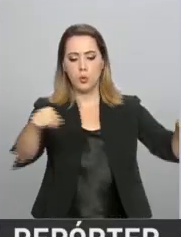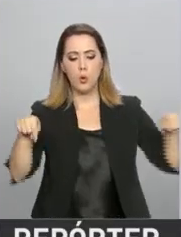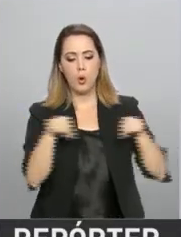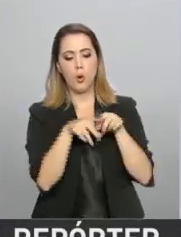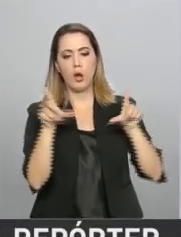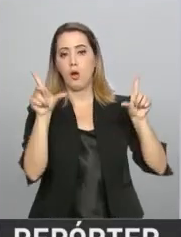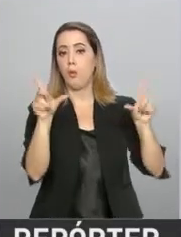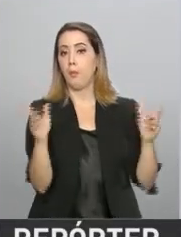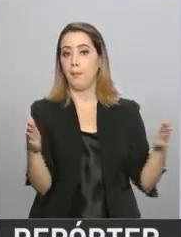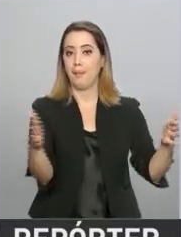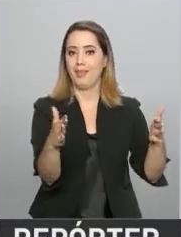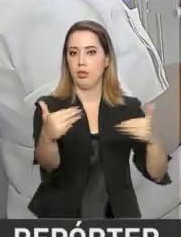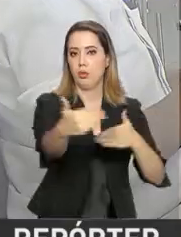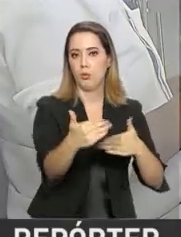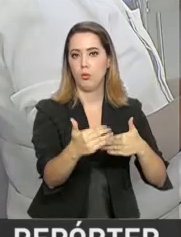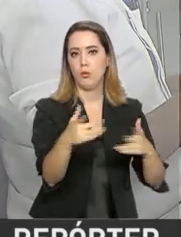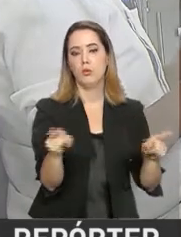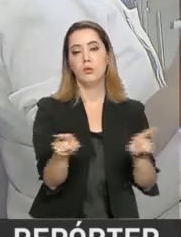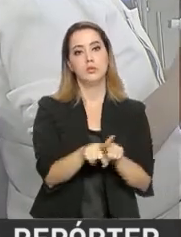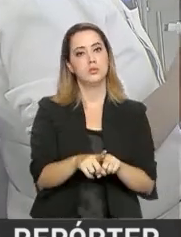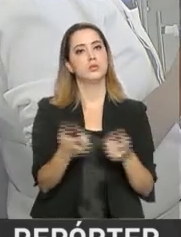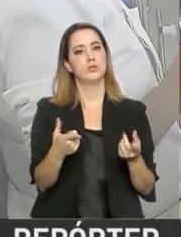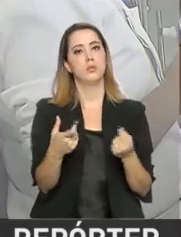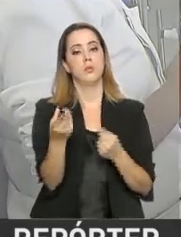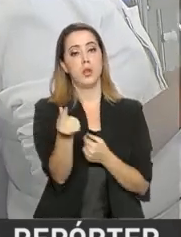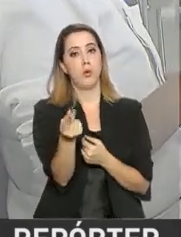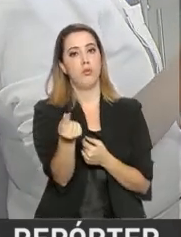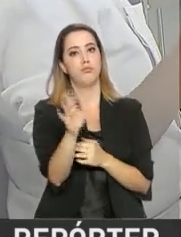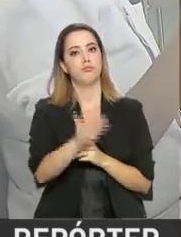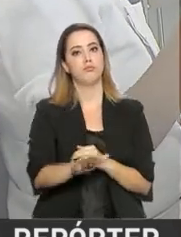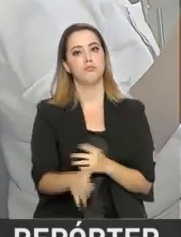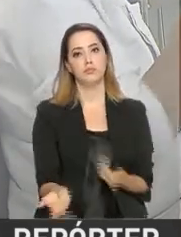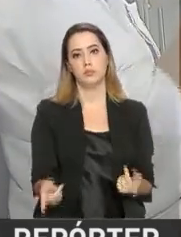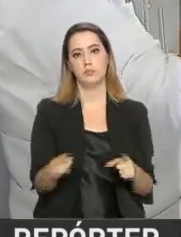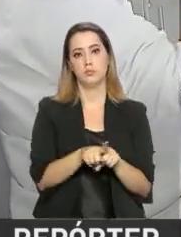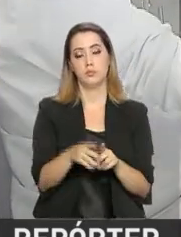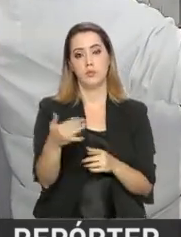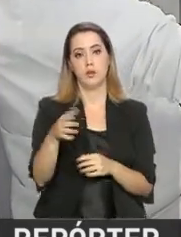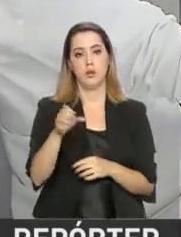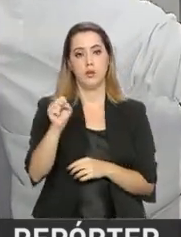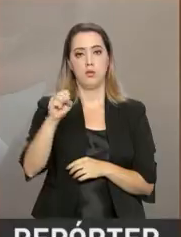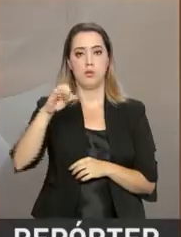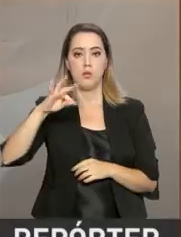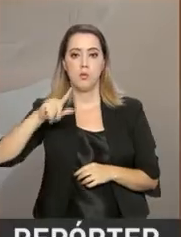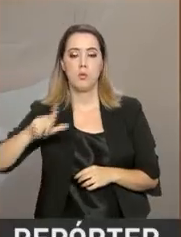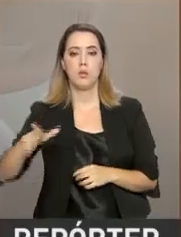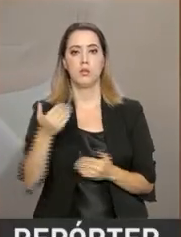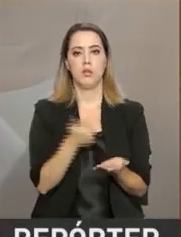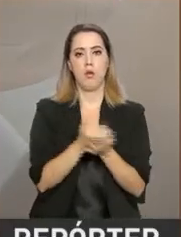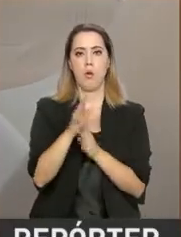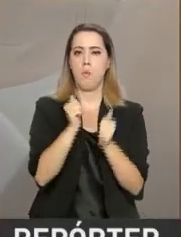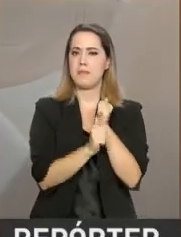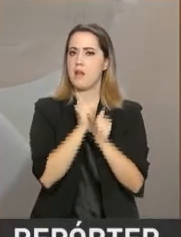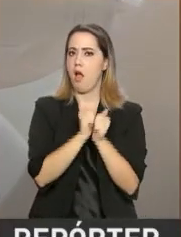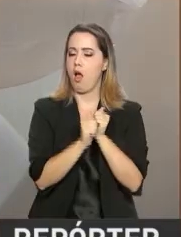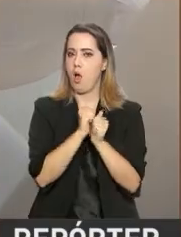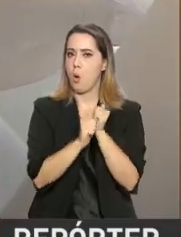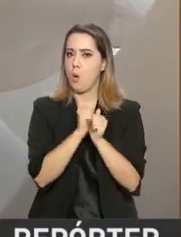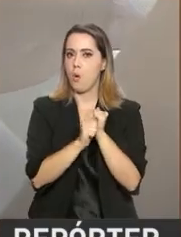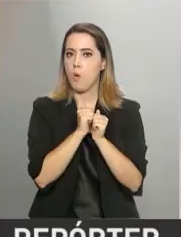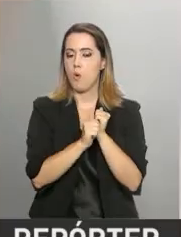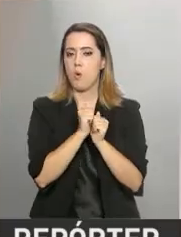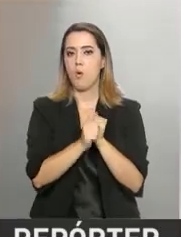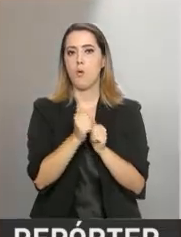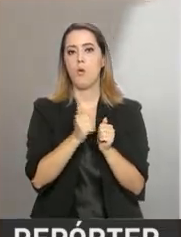pergunta na empresa as pesquisas são voltadas para a produção de etanol a partir de arroz e mandioca tudo para tornar possível